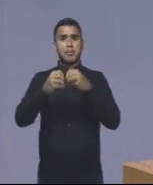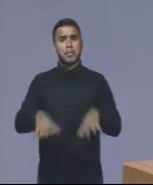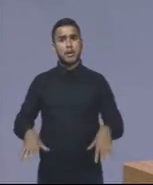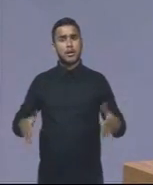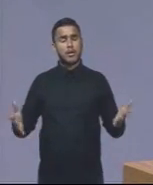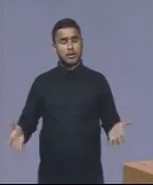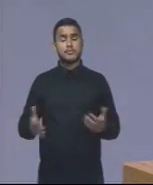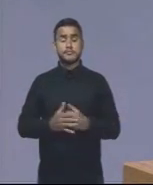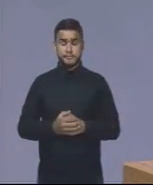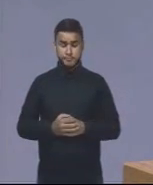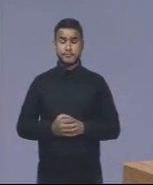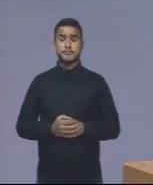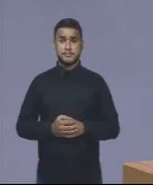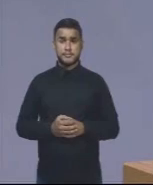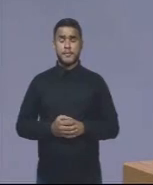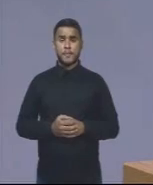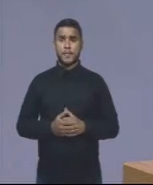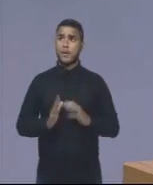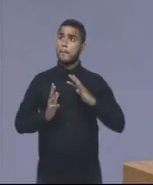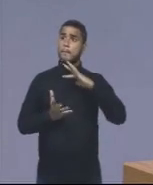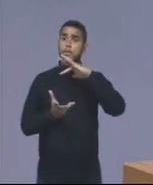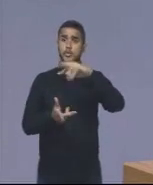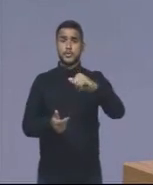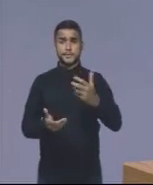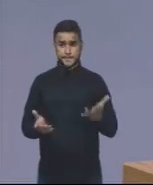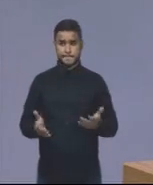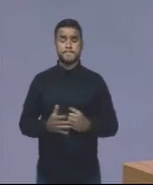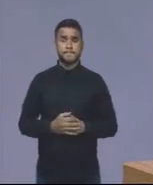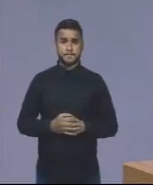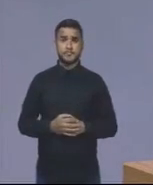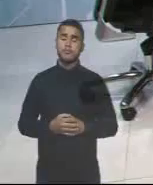global. Não é só... E tem um